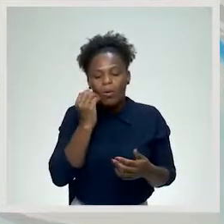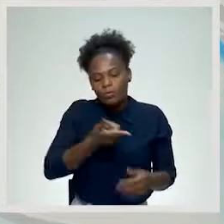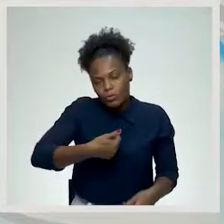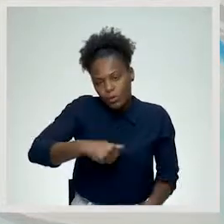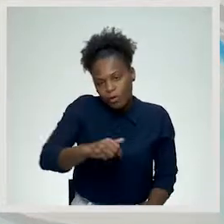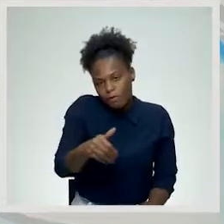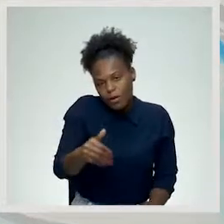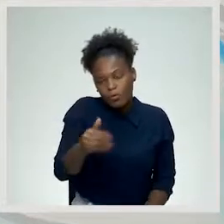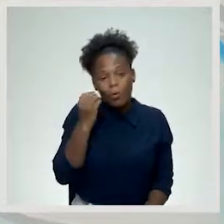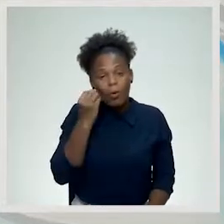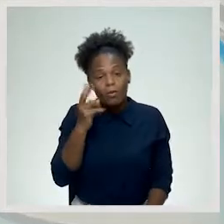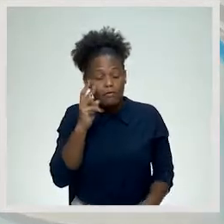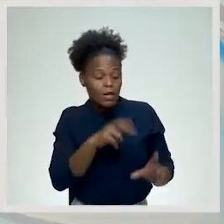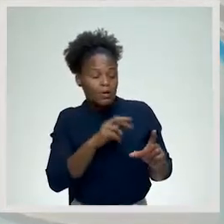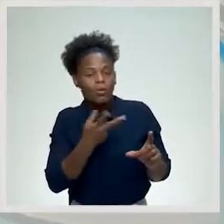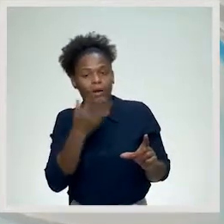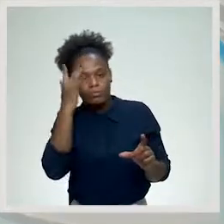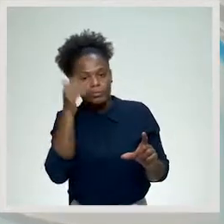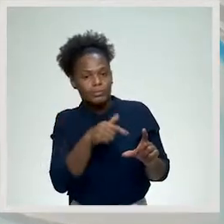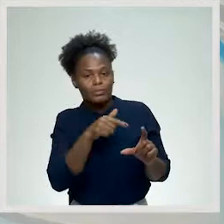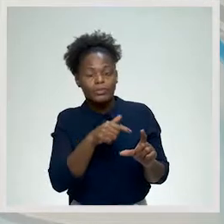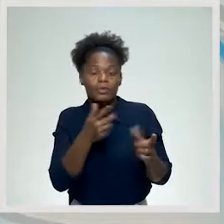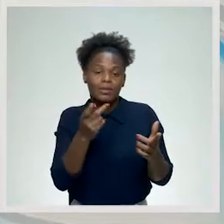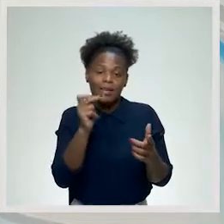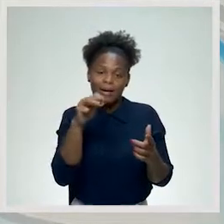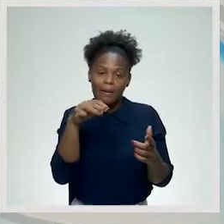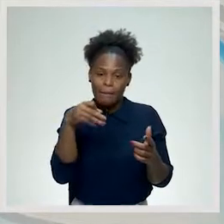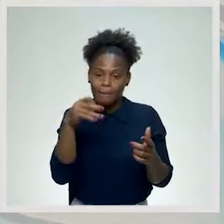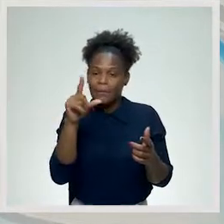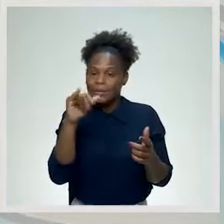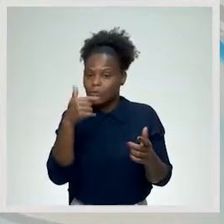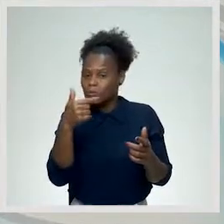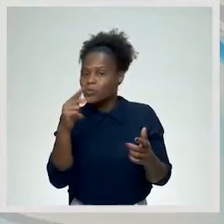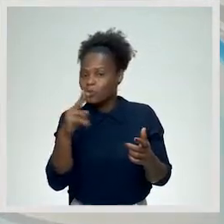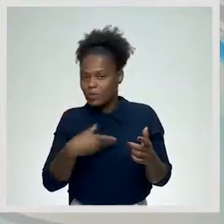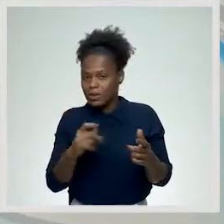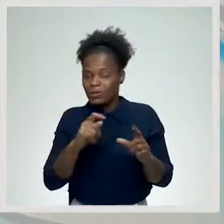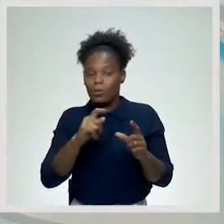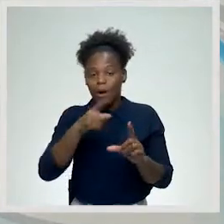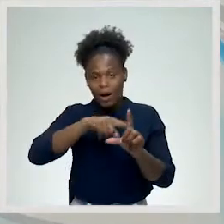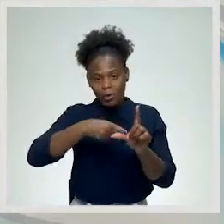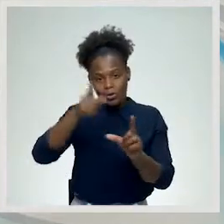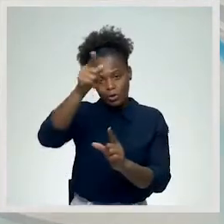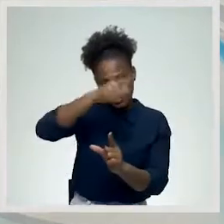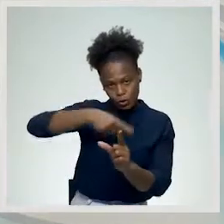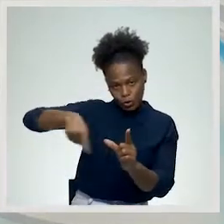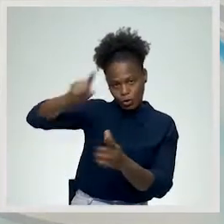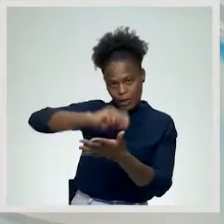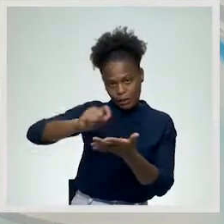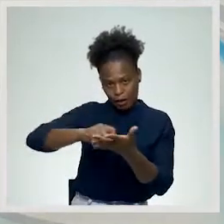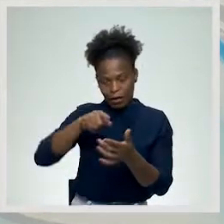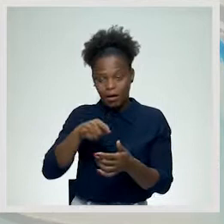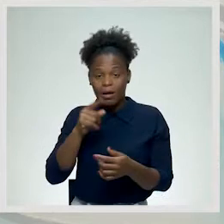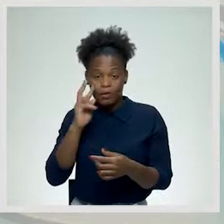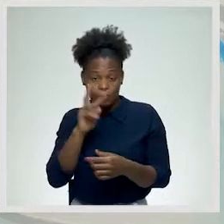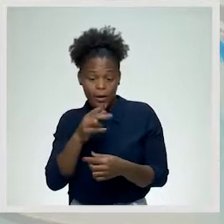nós vamos determinar a amplitude de um ângulo inscrito numa circunferência? Reparem bem